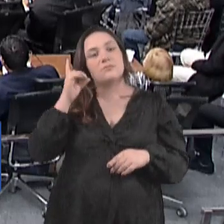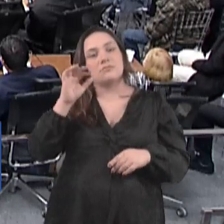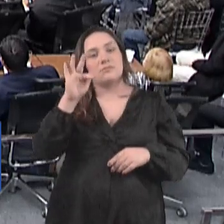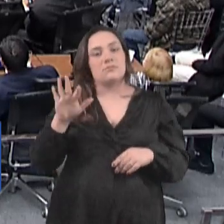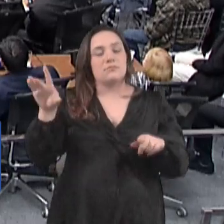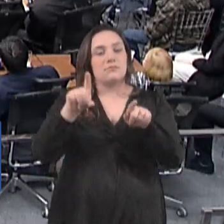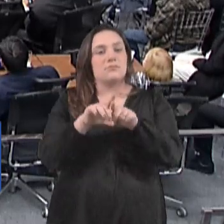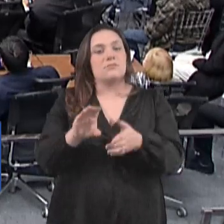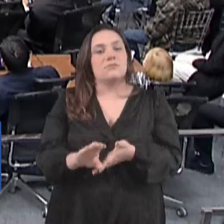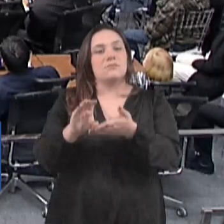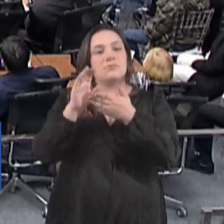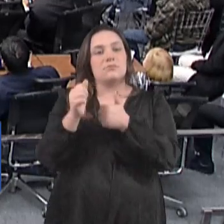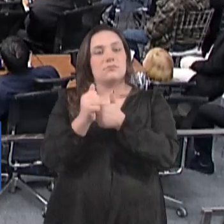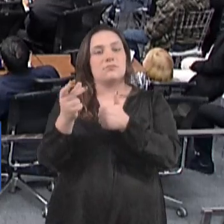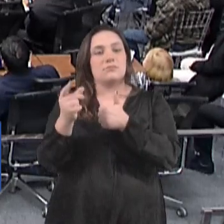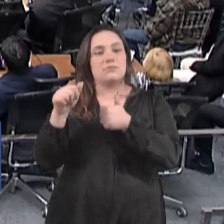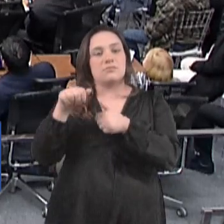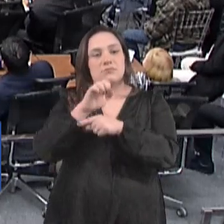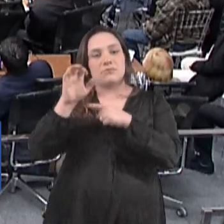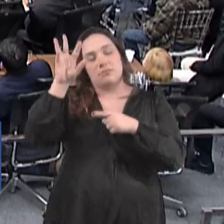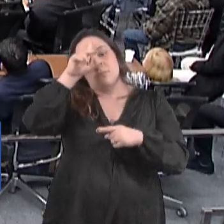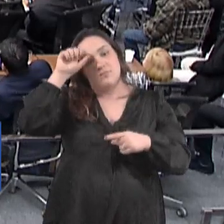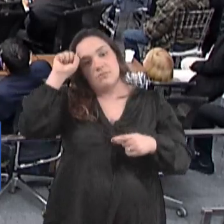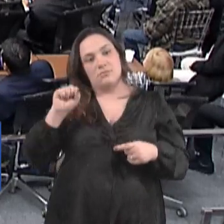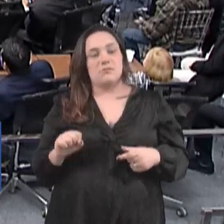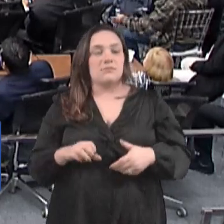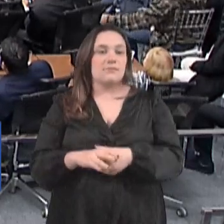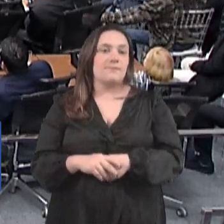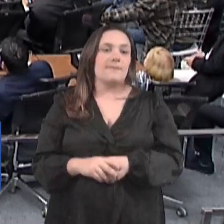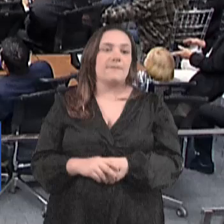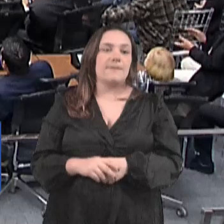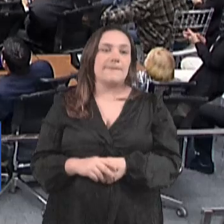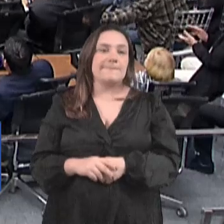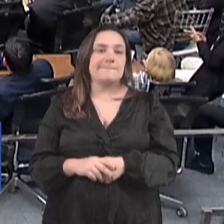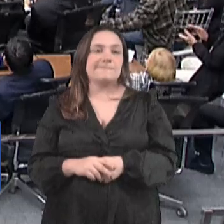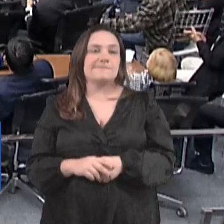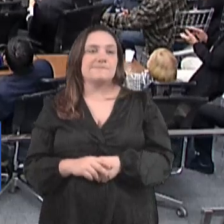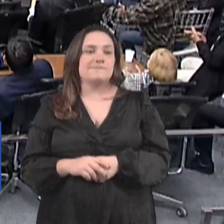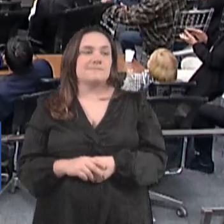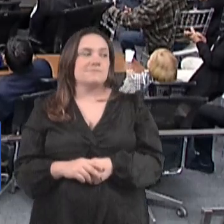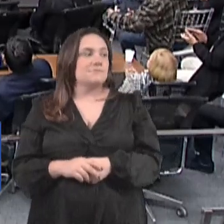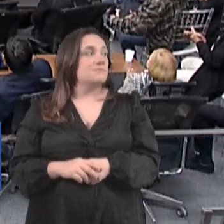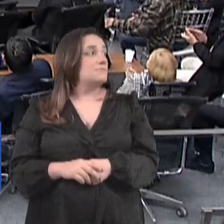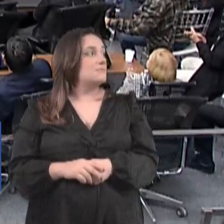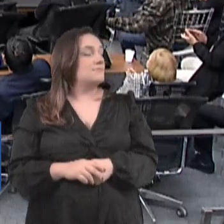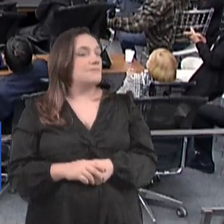federal e conselheira do Tribunal de Contas do Estado de Mato Grosso do Sul.